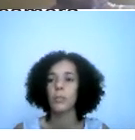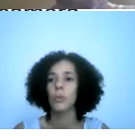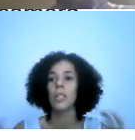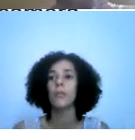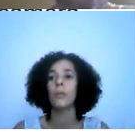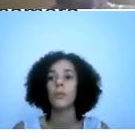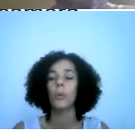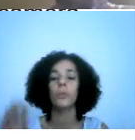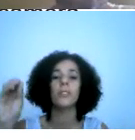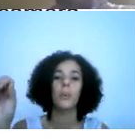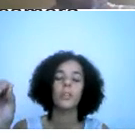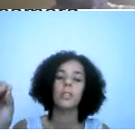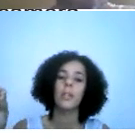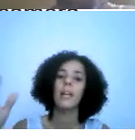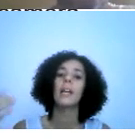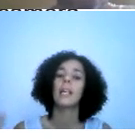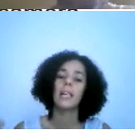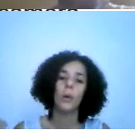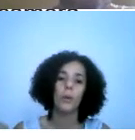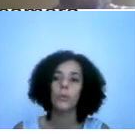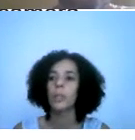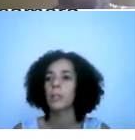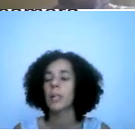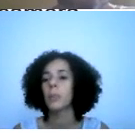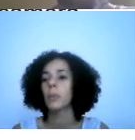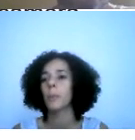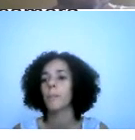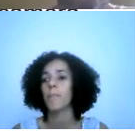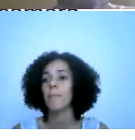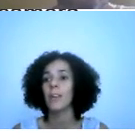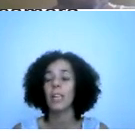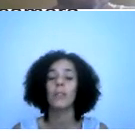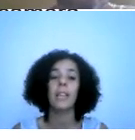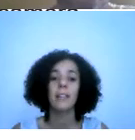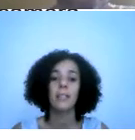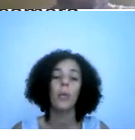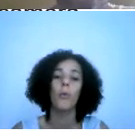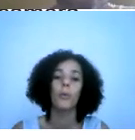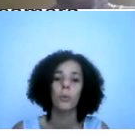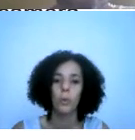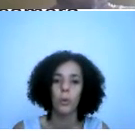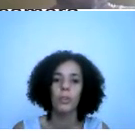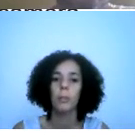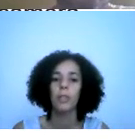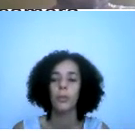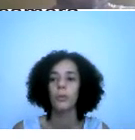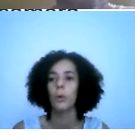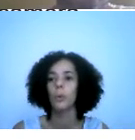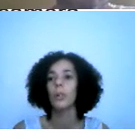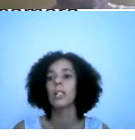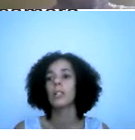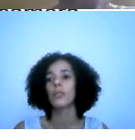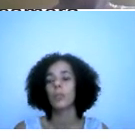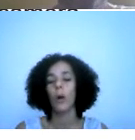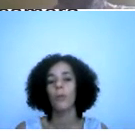florestas amazônicas e foram soltos em Saltinho, né, que é litoral sul aqui de Pernambuco. O que acontece é que não houve controle, os animais foram